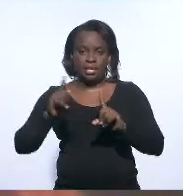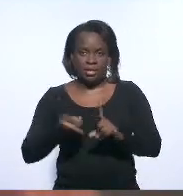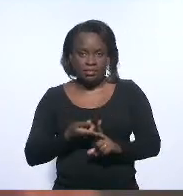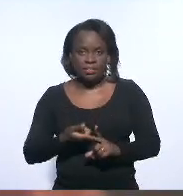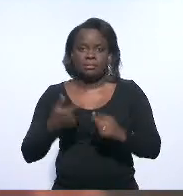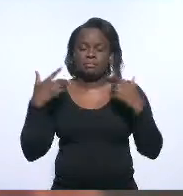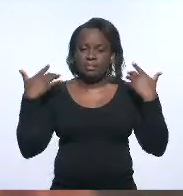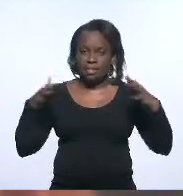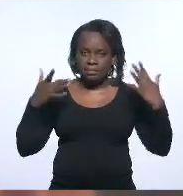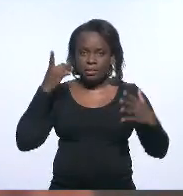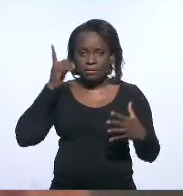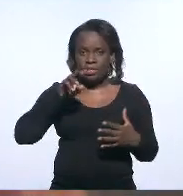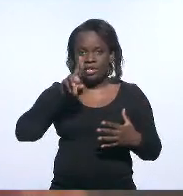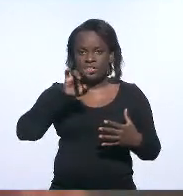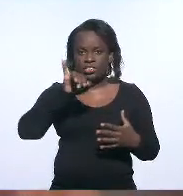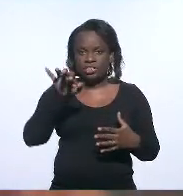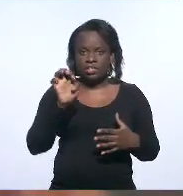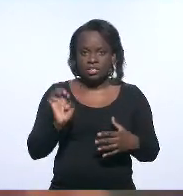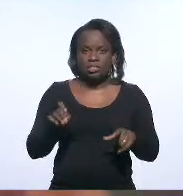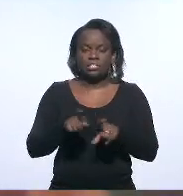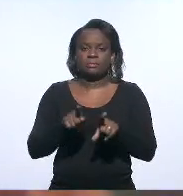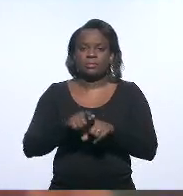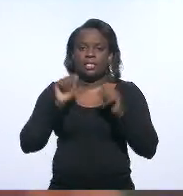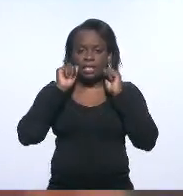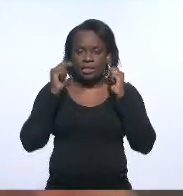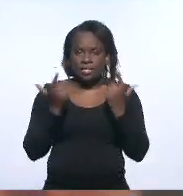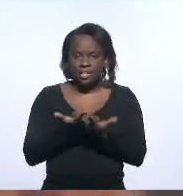gestantes. Parabéns à deputada enfermeira Rejane e parabéns para a